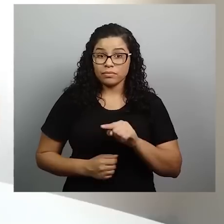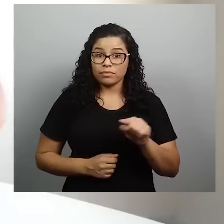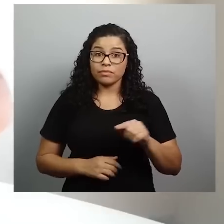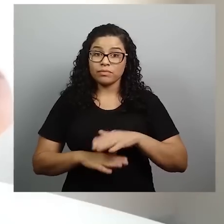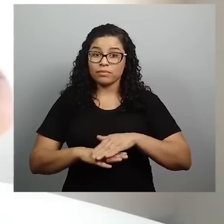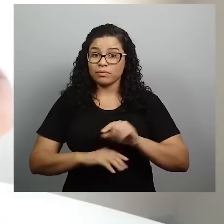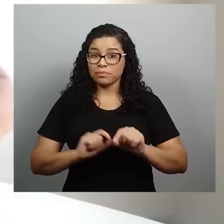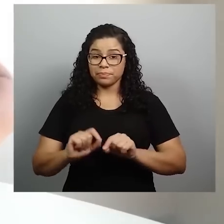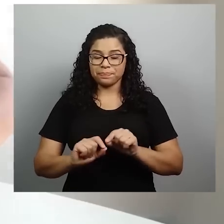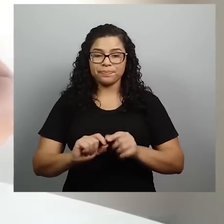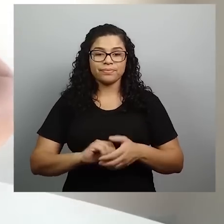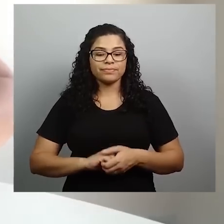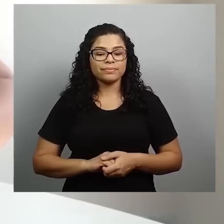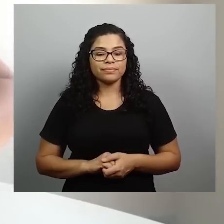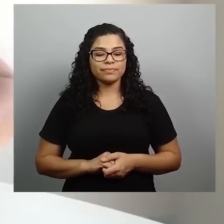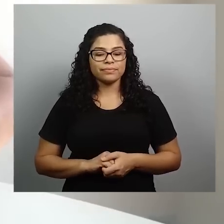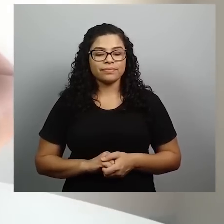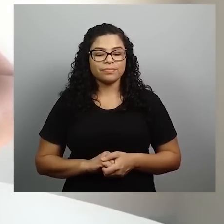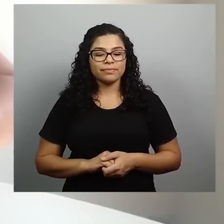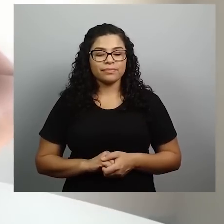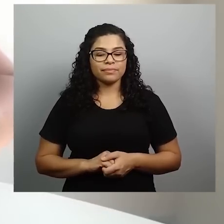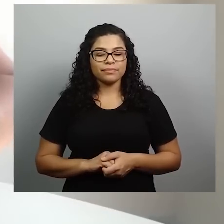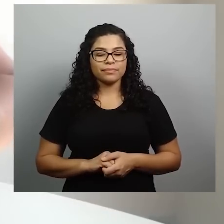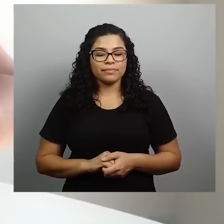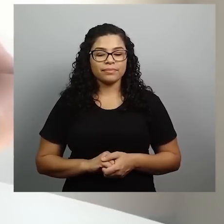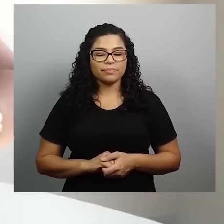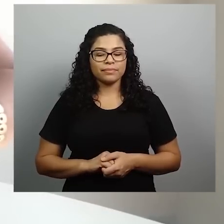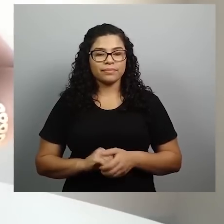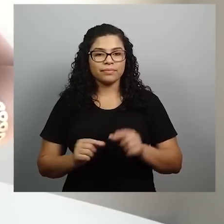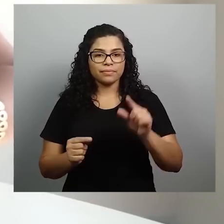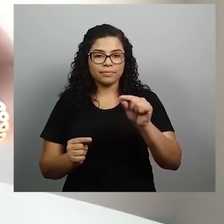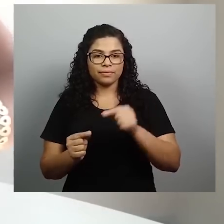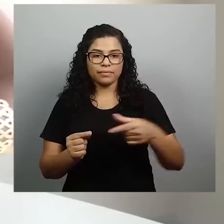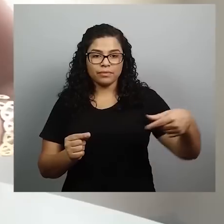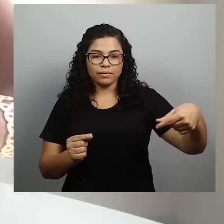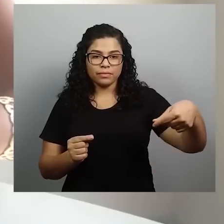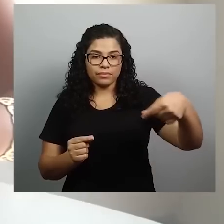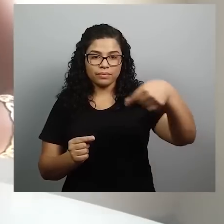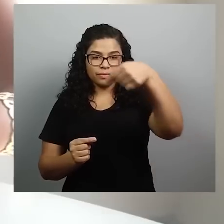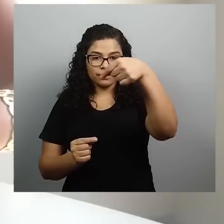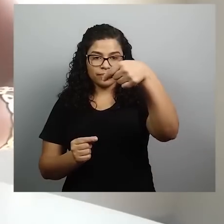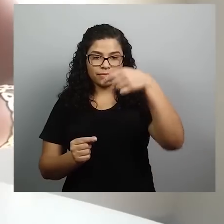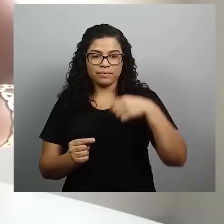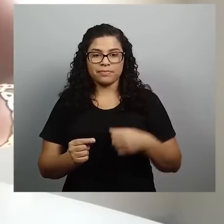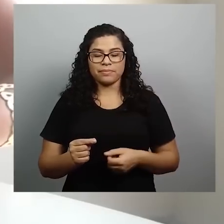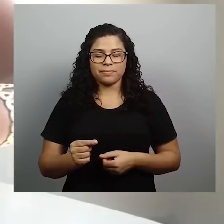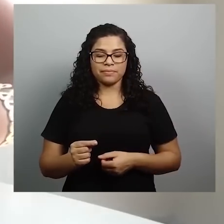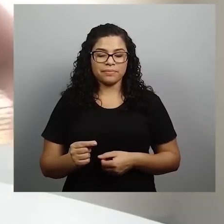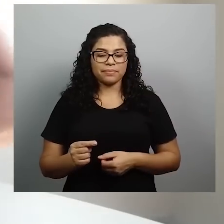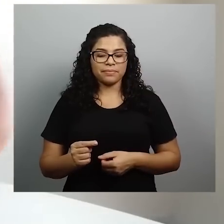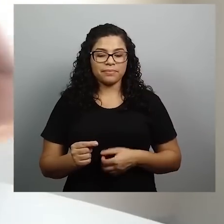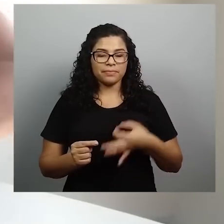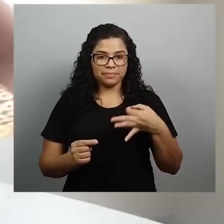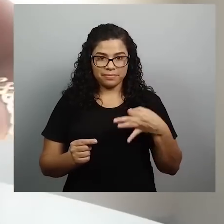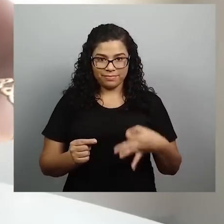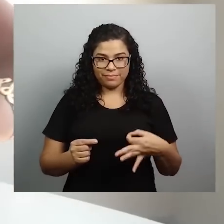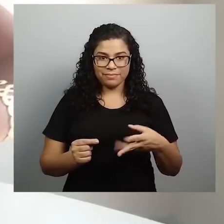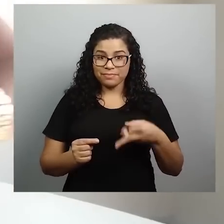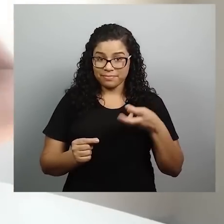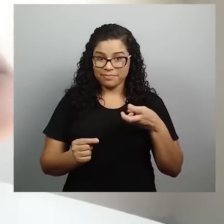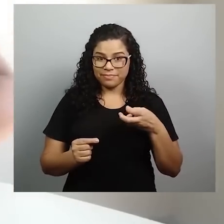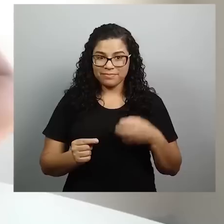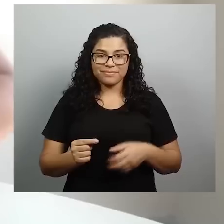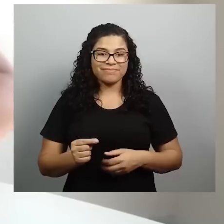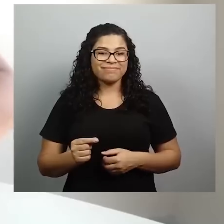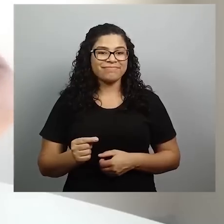Então, você vai colocar aqui e vincar a